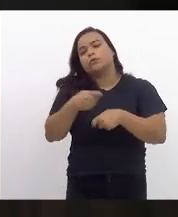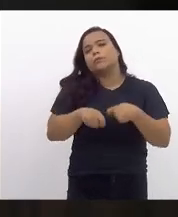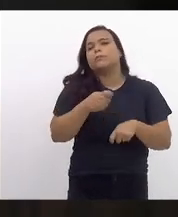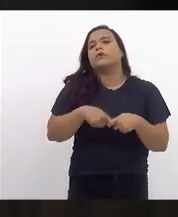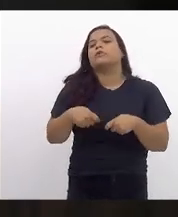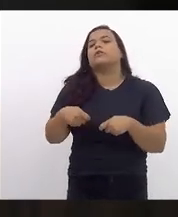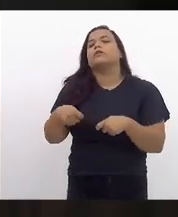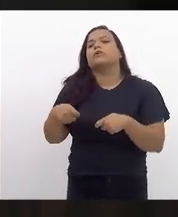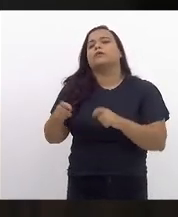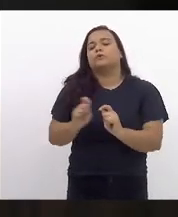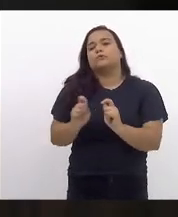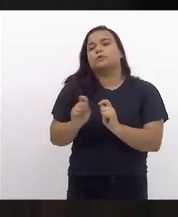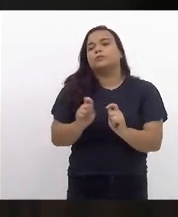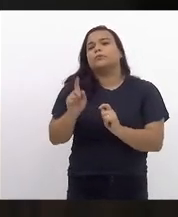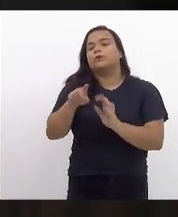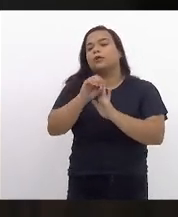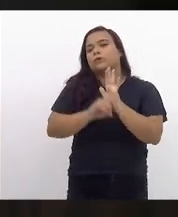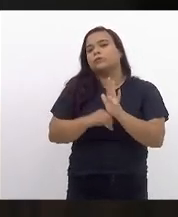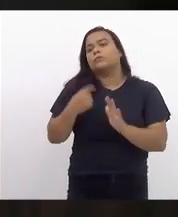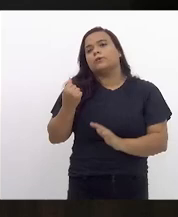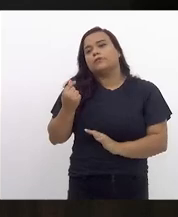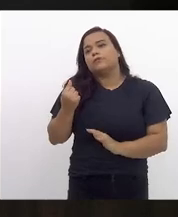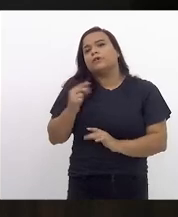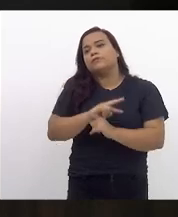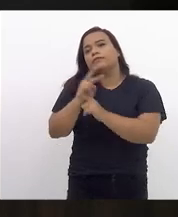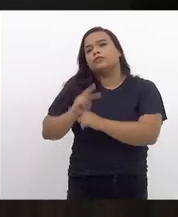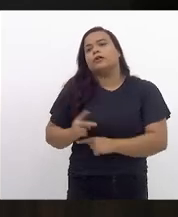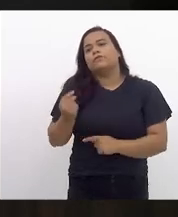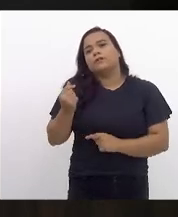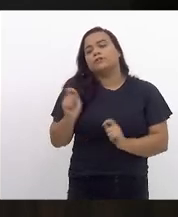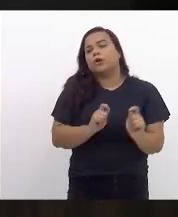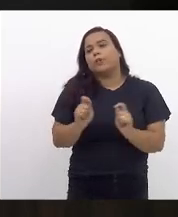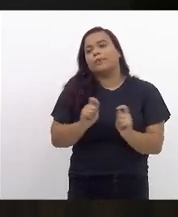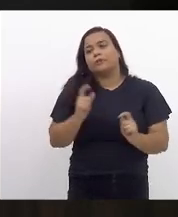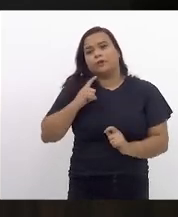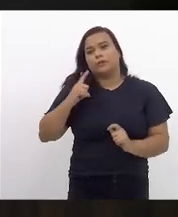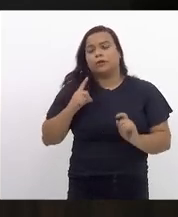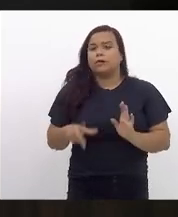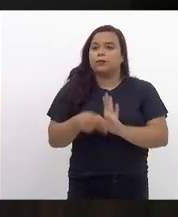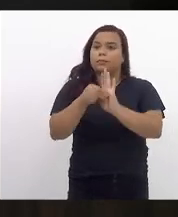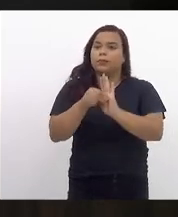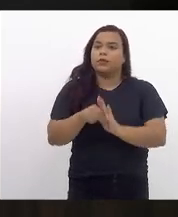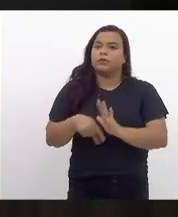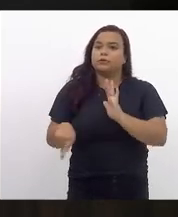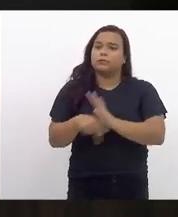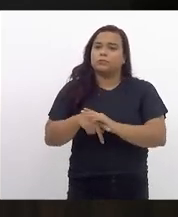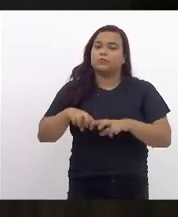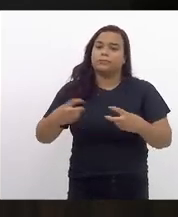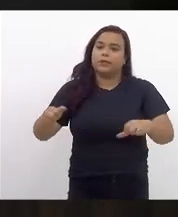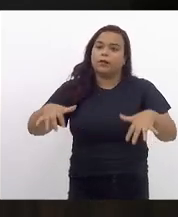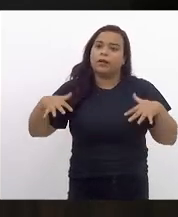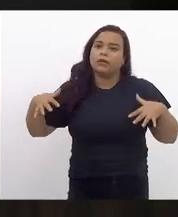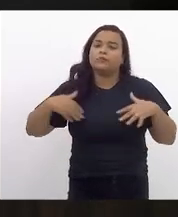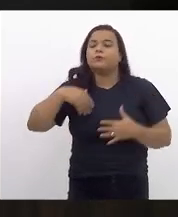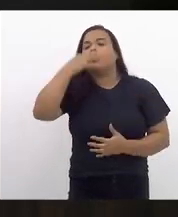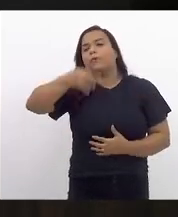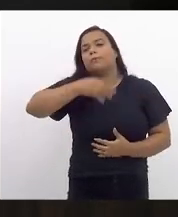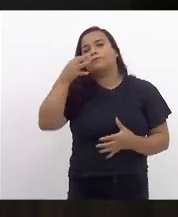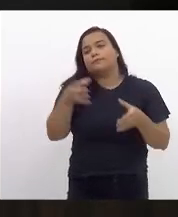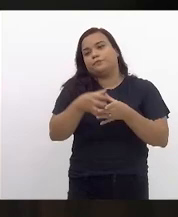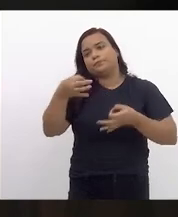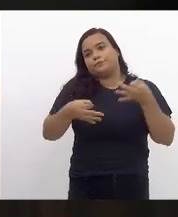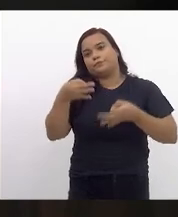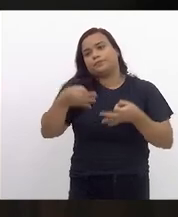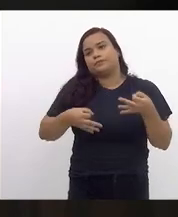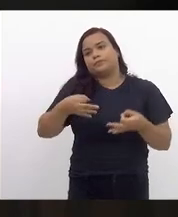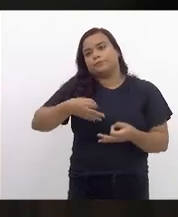Municipais, Desenvolvimento Regional, de Orçamento, Finanças, Fiscalização Financeira e Controle, as emendas de plenário. Para emitir parecer pela Comissão de Constituição, Justiça,